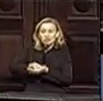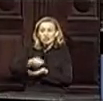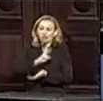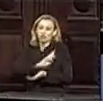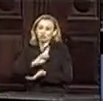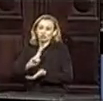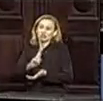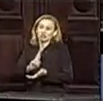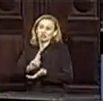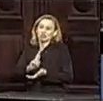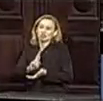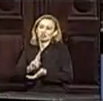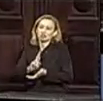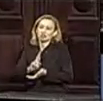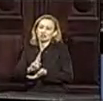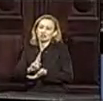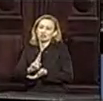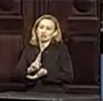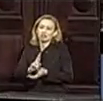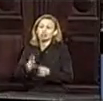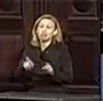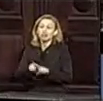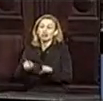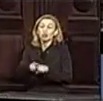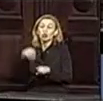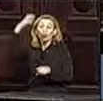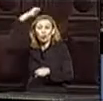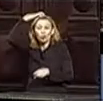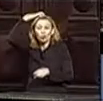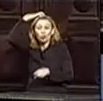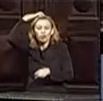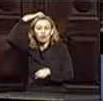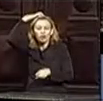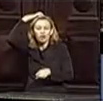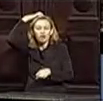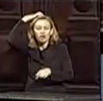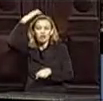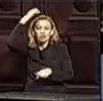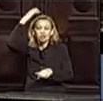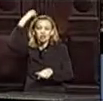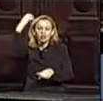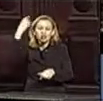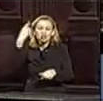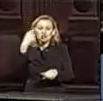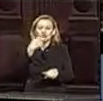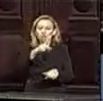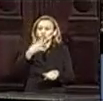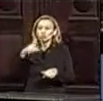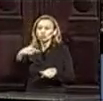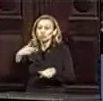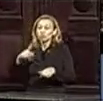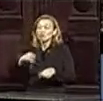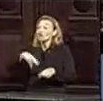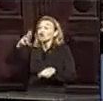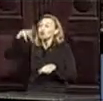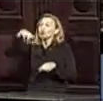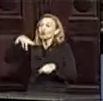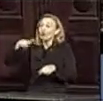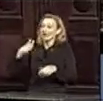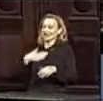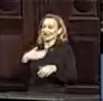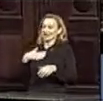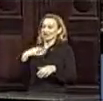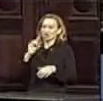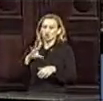responsabilidades criminais e a transferência de culpa para as polícias estaduais, e aí no caso do Rio de Janeiro. E aí,